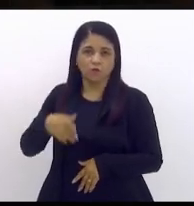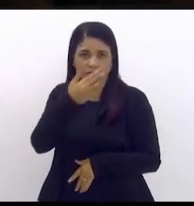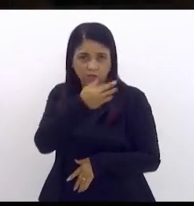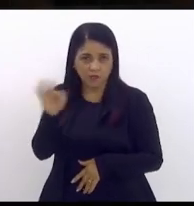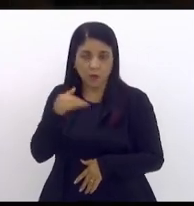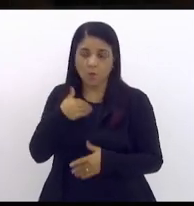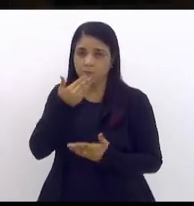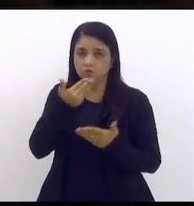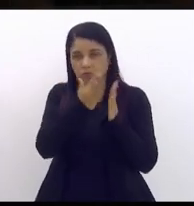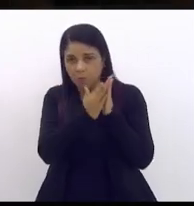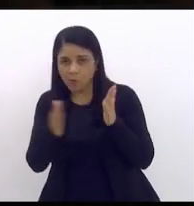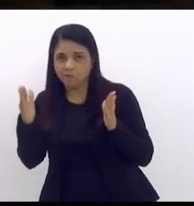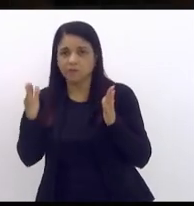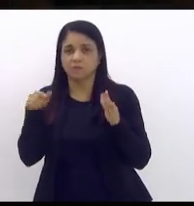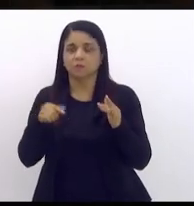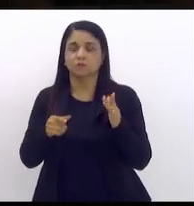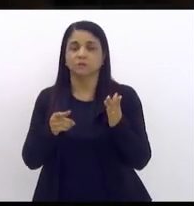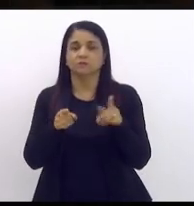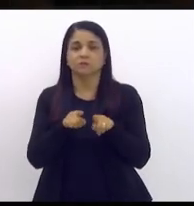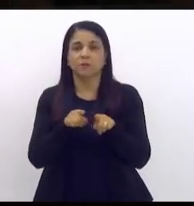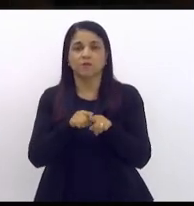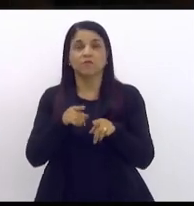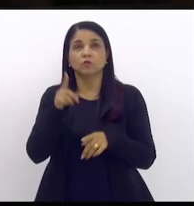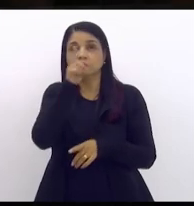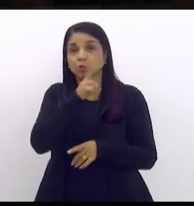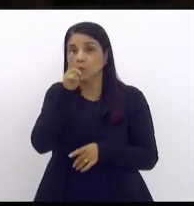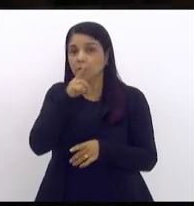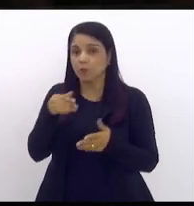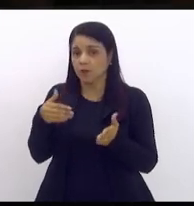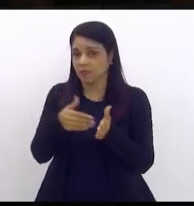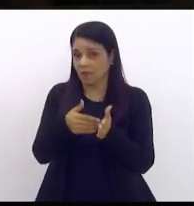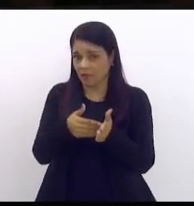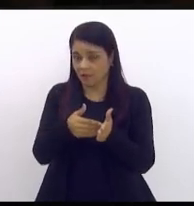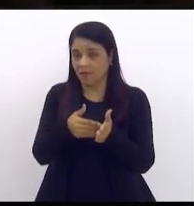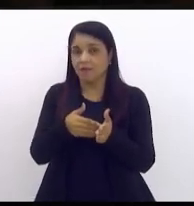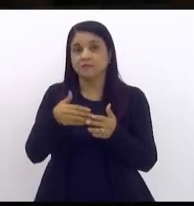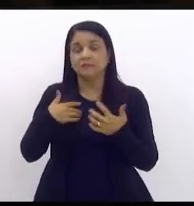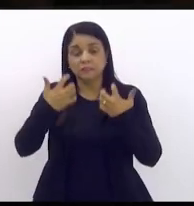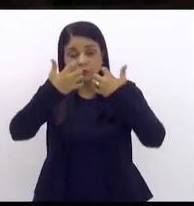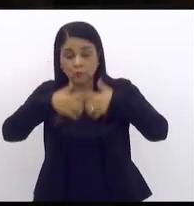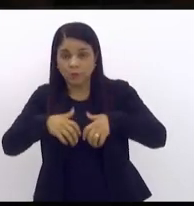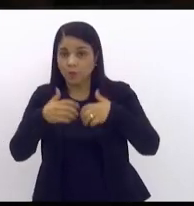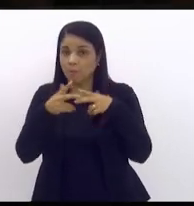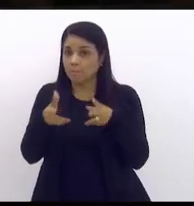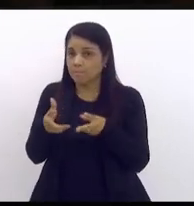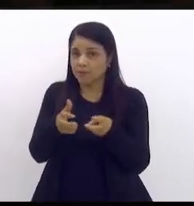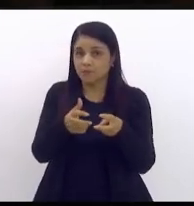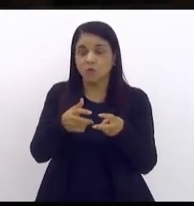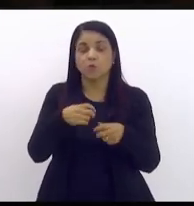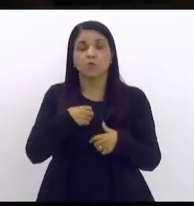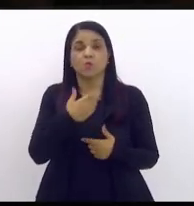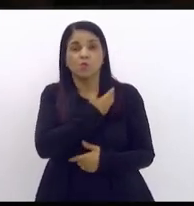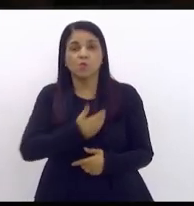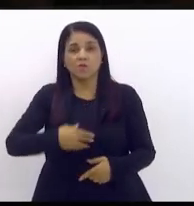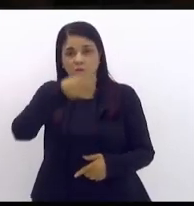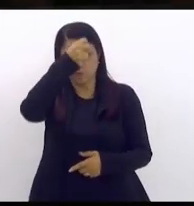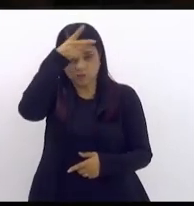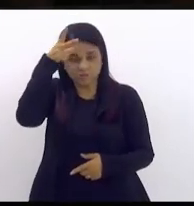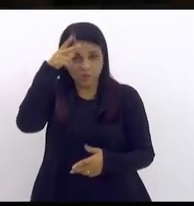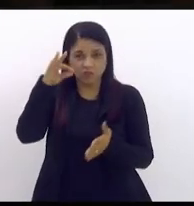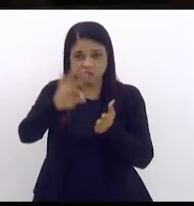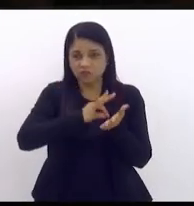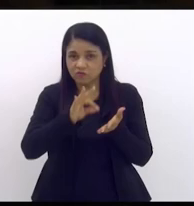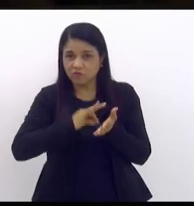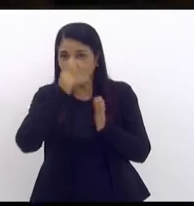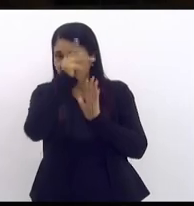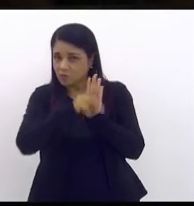prorrogação do prazo, o prazo foi prorrogado para domingo, a gente percebeu que em Petrópolis, infelizmente, o governo municipal tinha inscrito um monte de projeto,